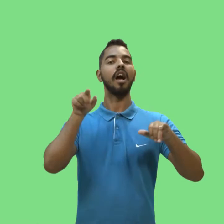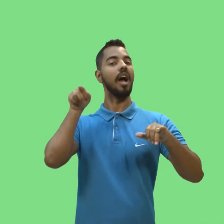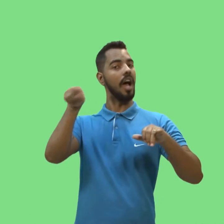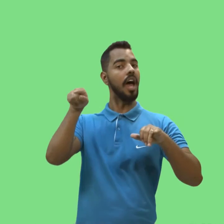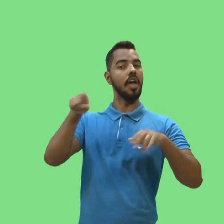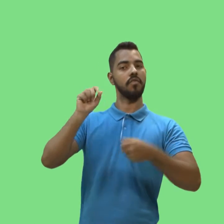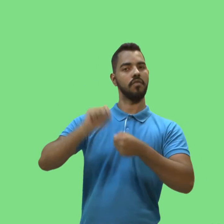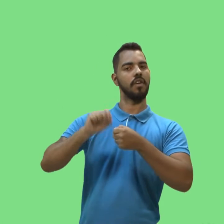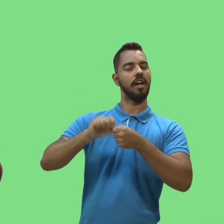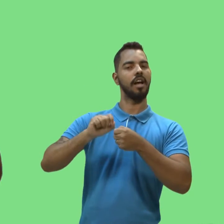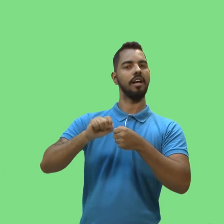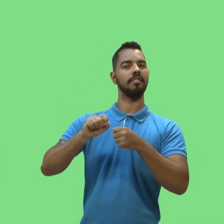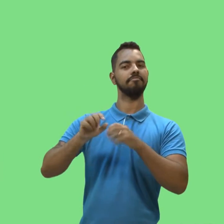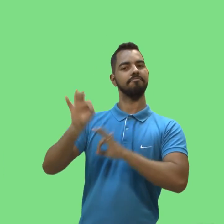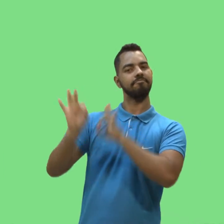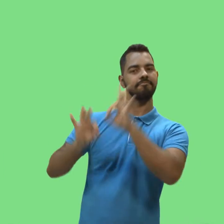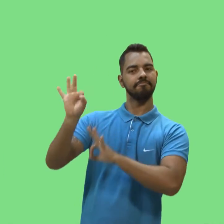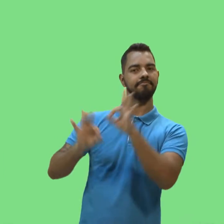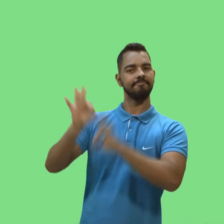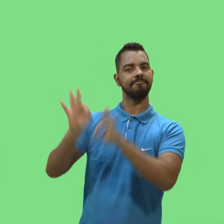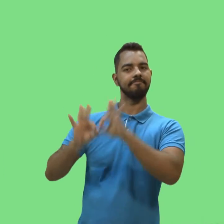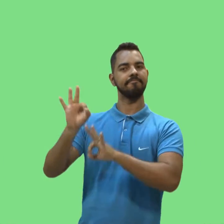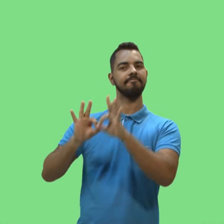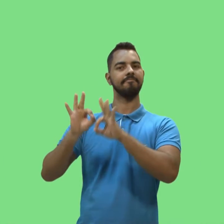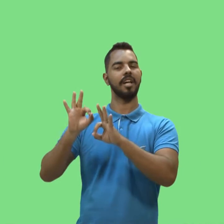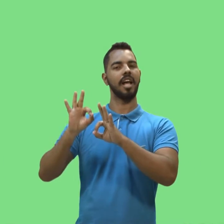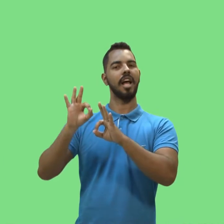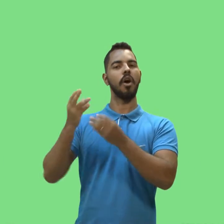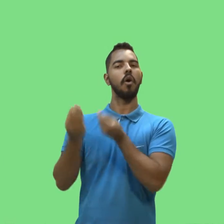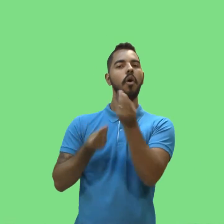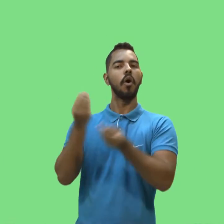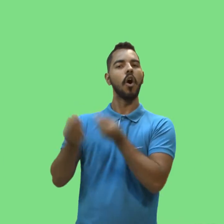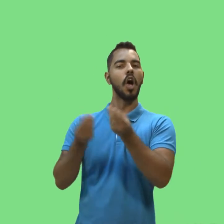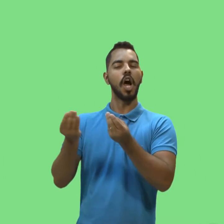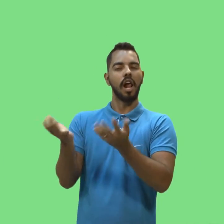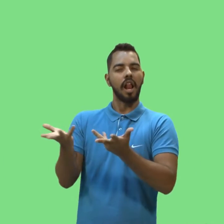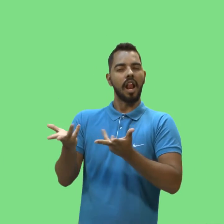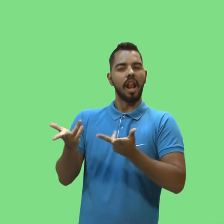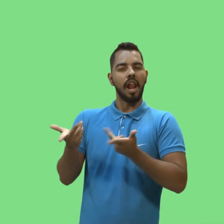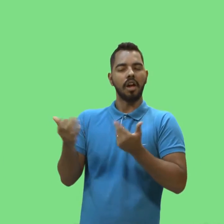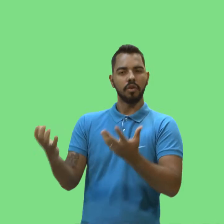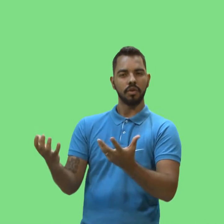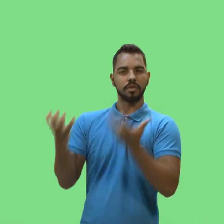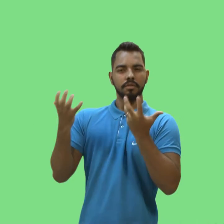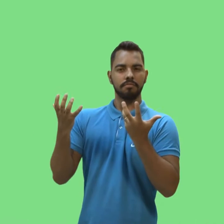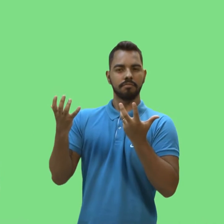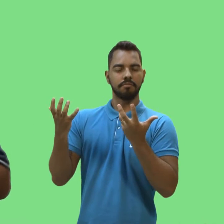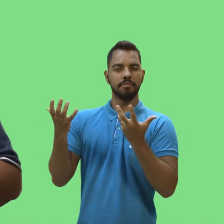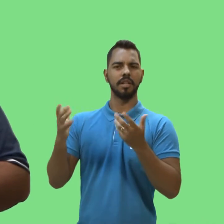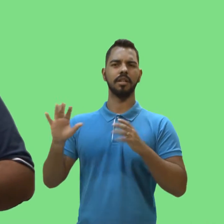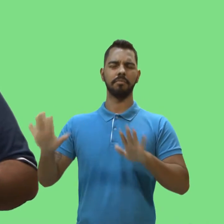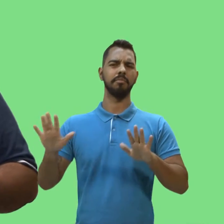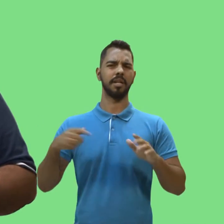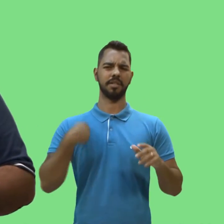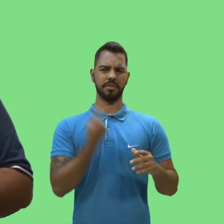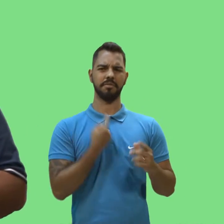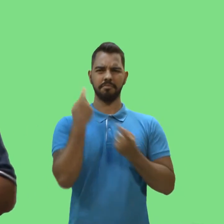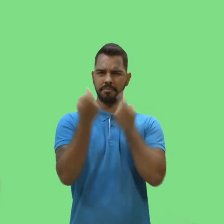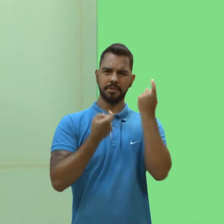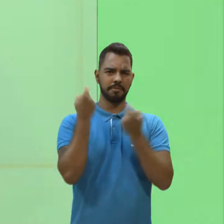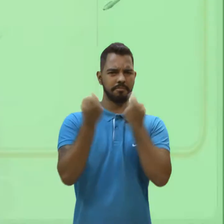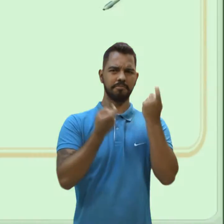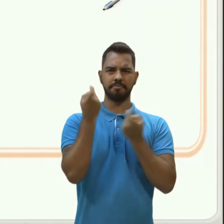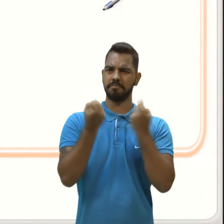da publicidade, mas que contém erros imperdoáveis na identificação e envio. Vejamos um exemplo de endereçamento da